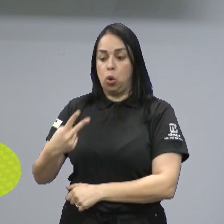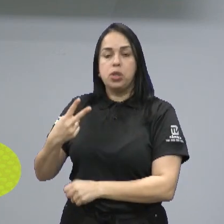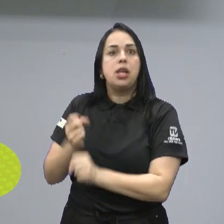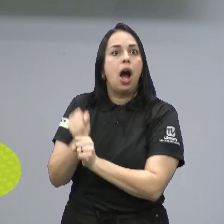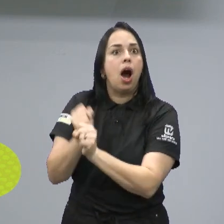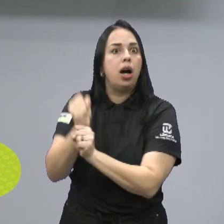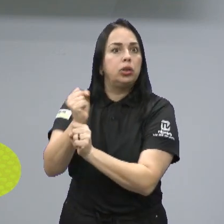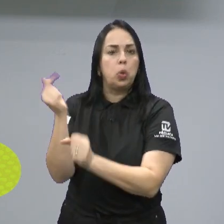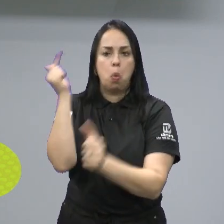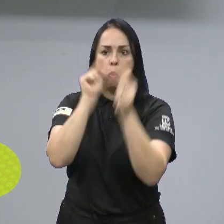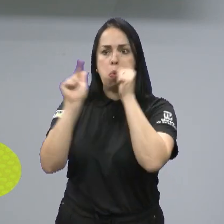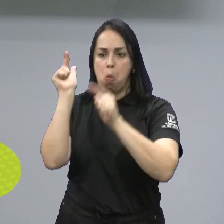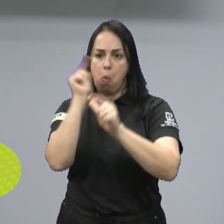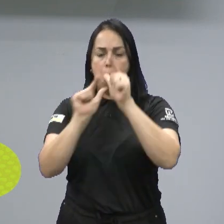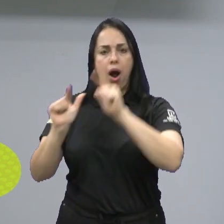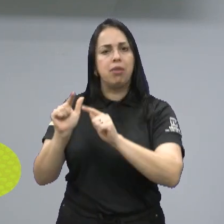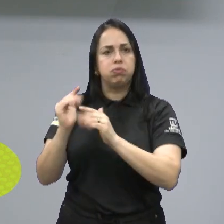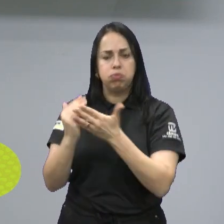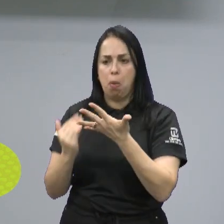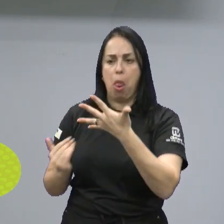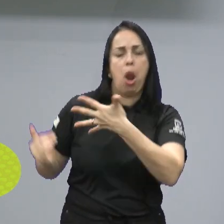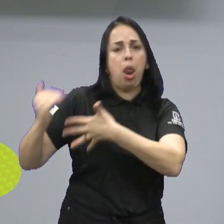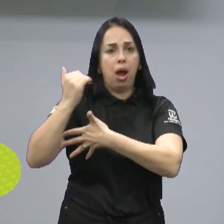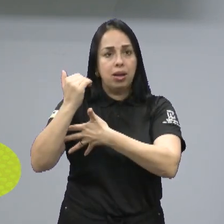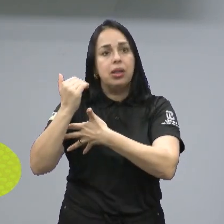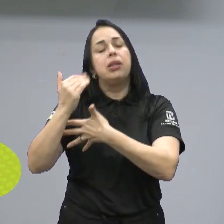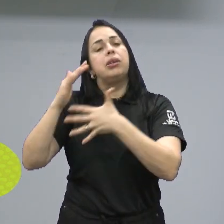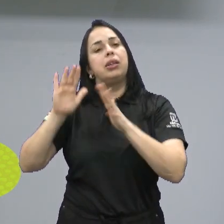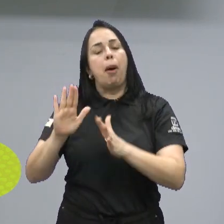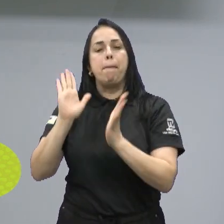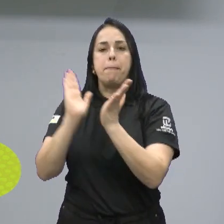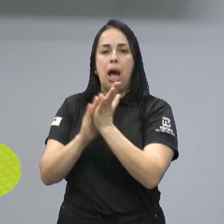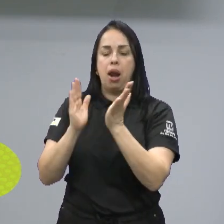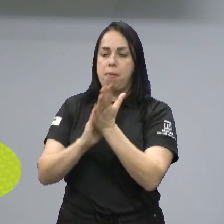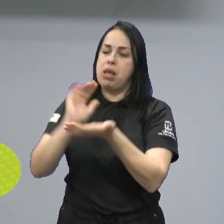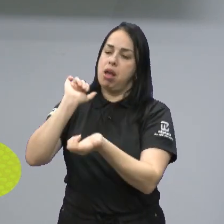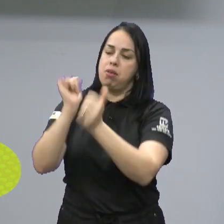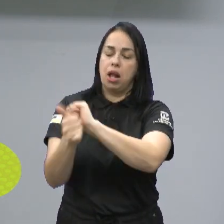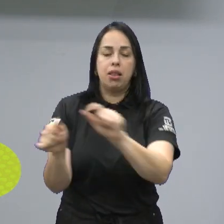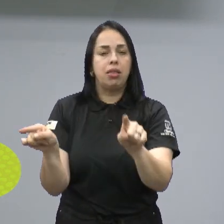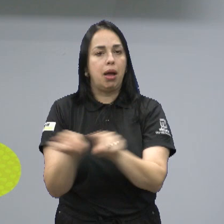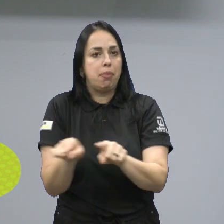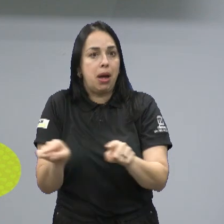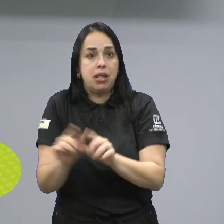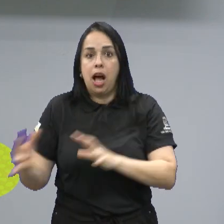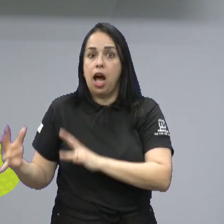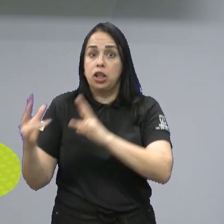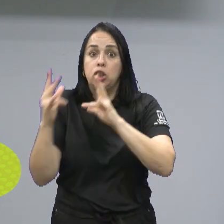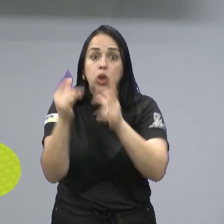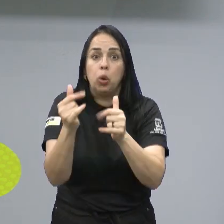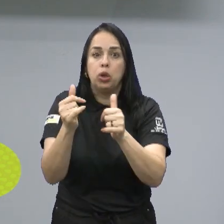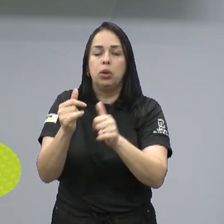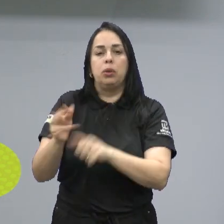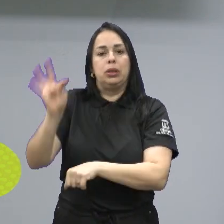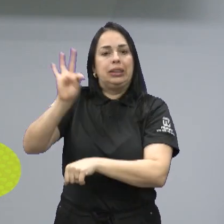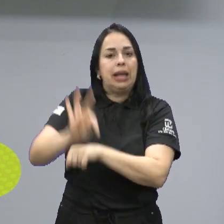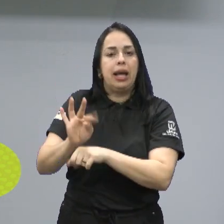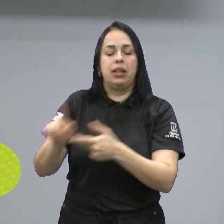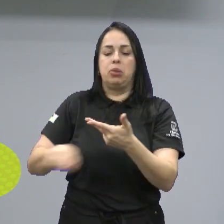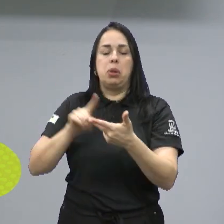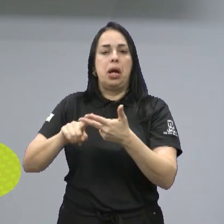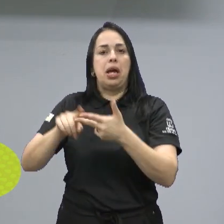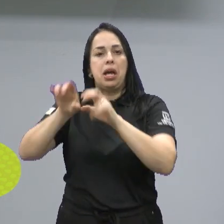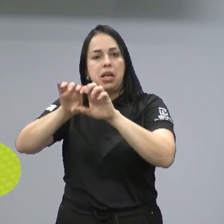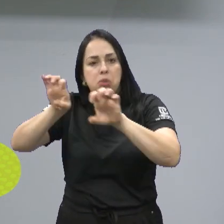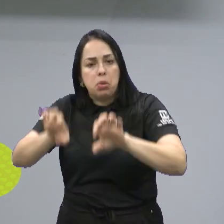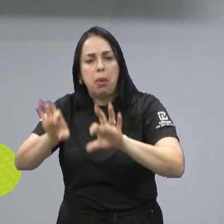se consolidando dentro desse cenário regional. Parabéns aos atletas e parabéns a toda a estrutura envolvida também, que a gente sabe que é muito